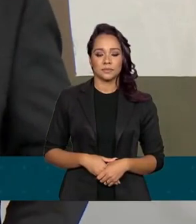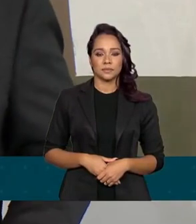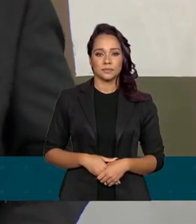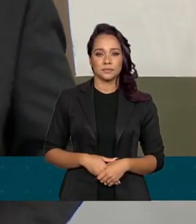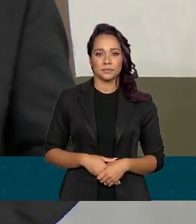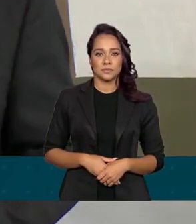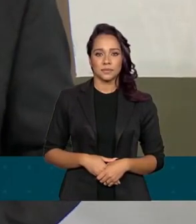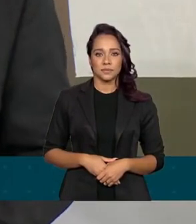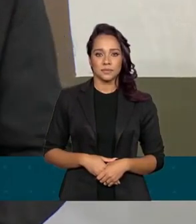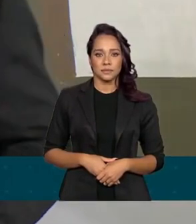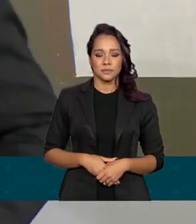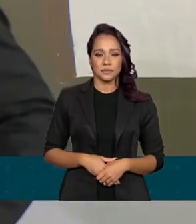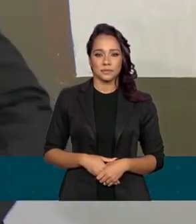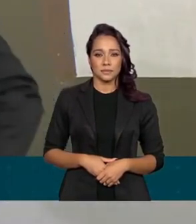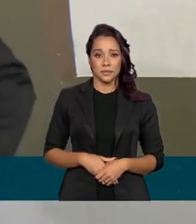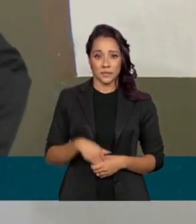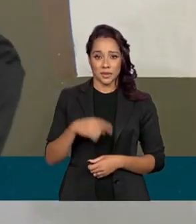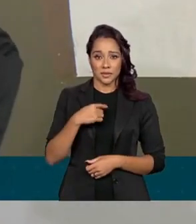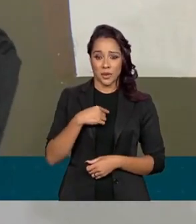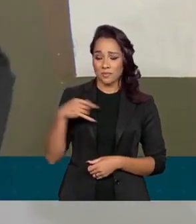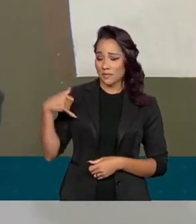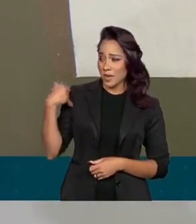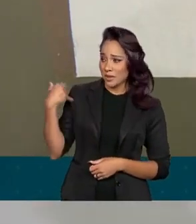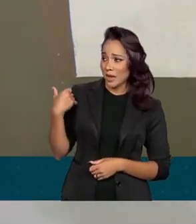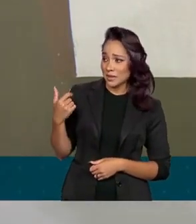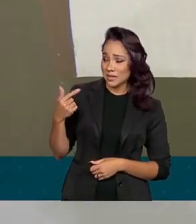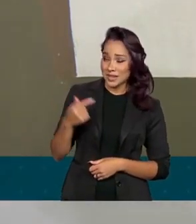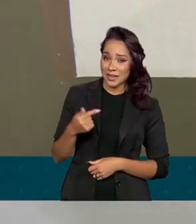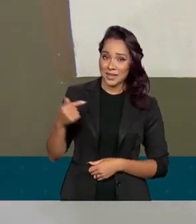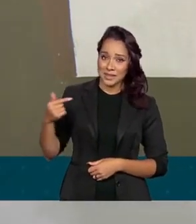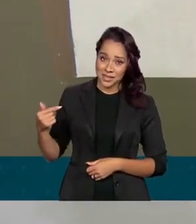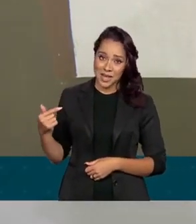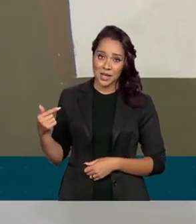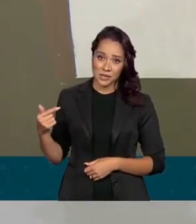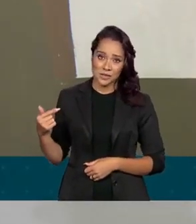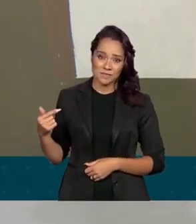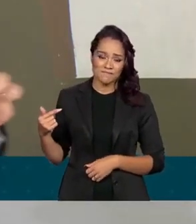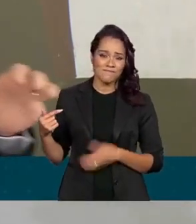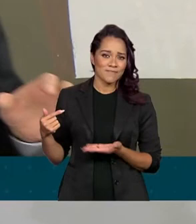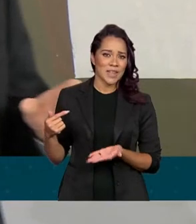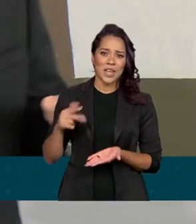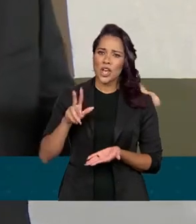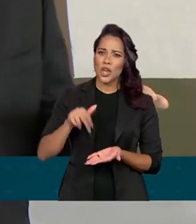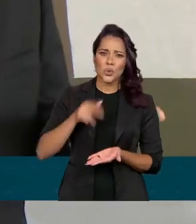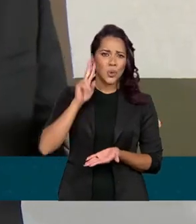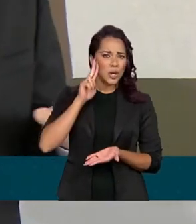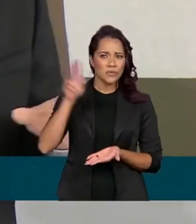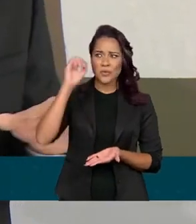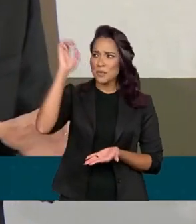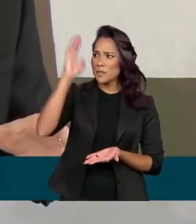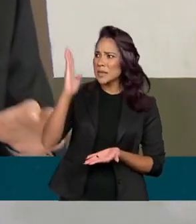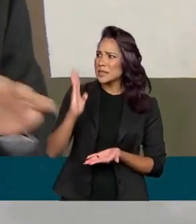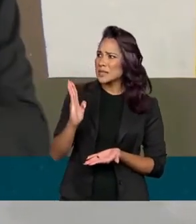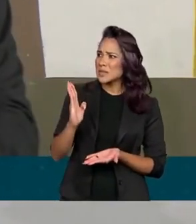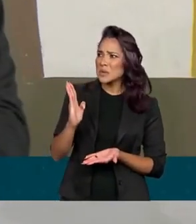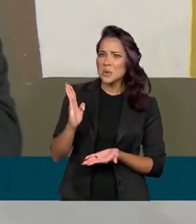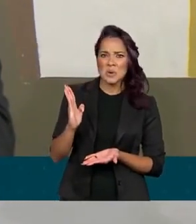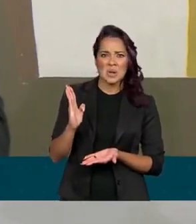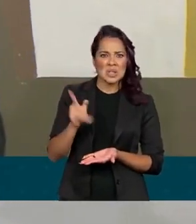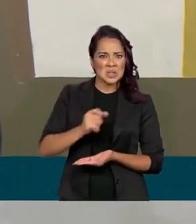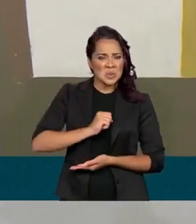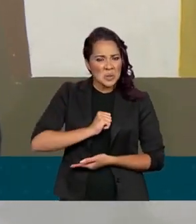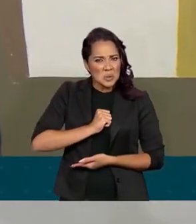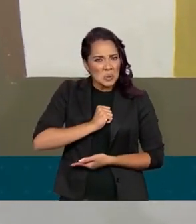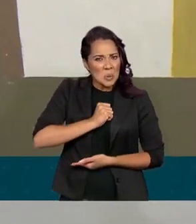Eu tenho 77 anos de idade e eu nunca vi o Brasil tomado pelo